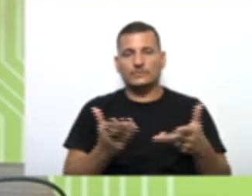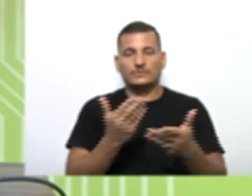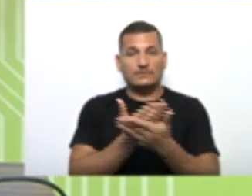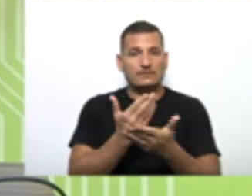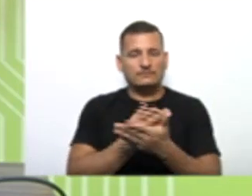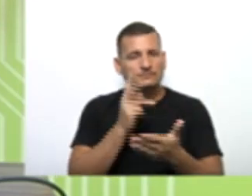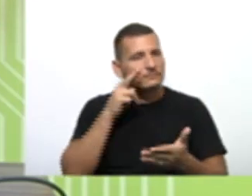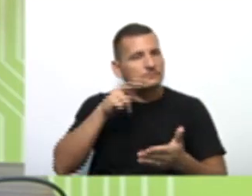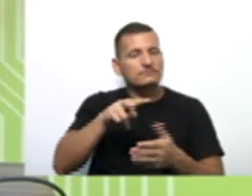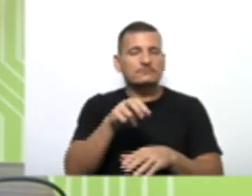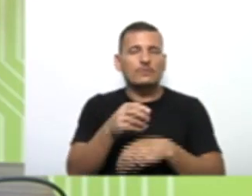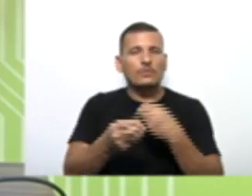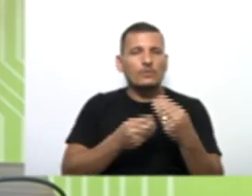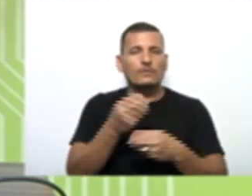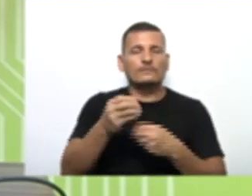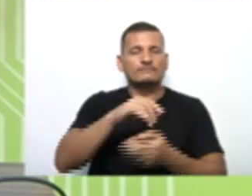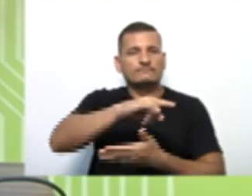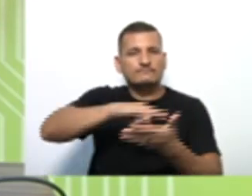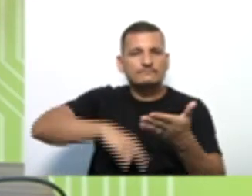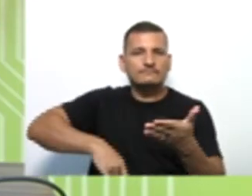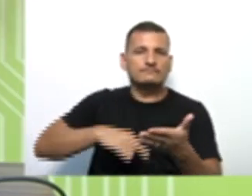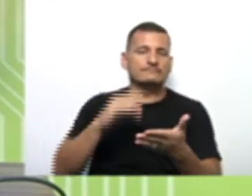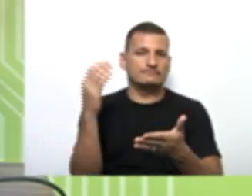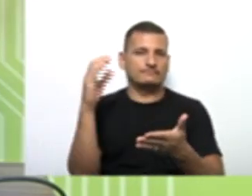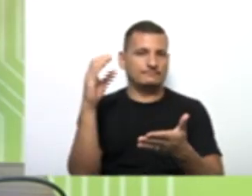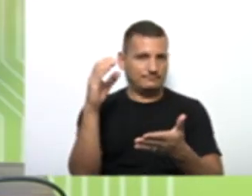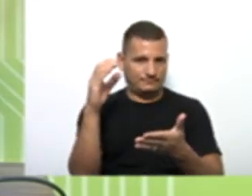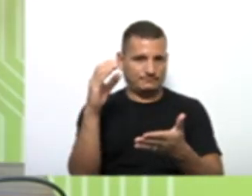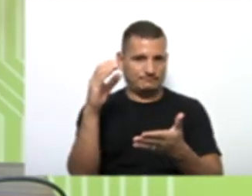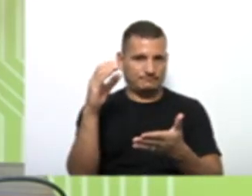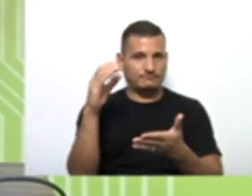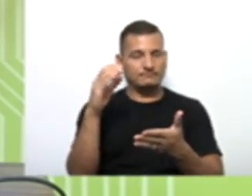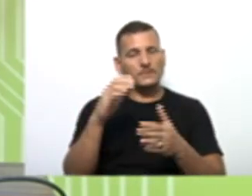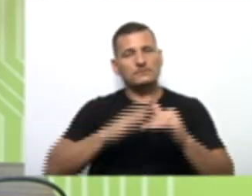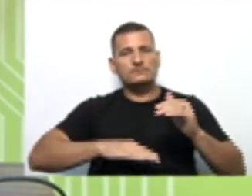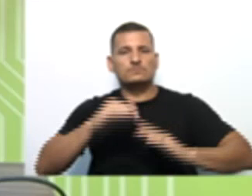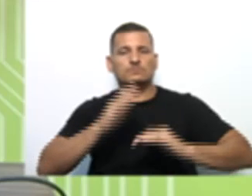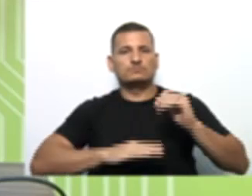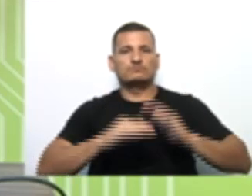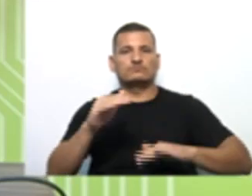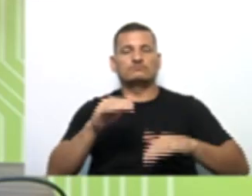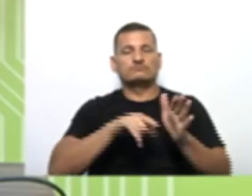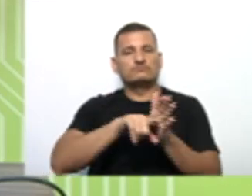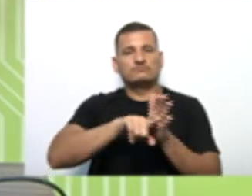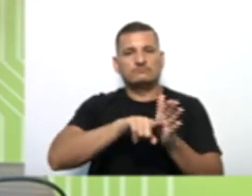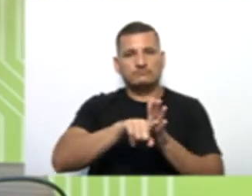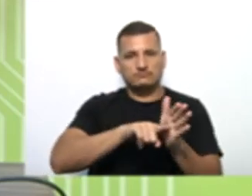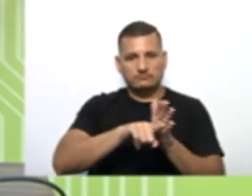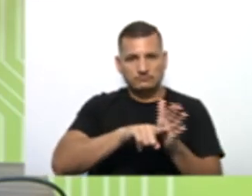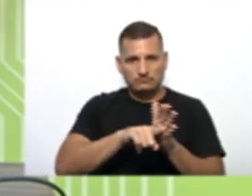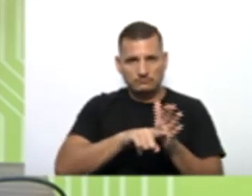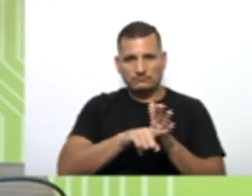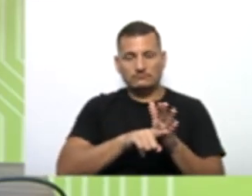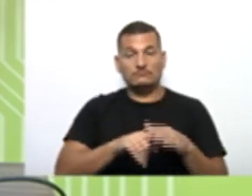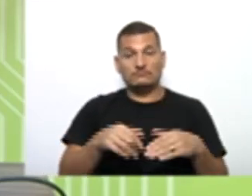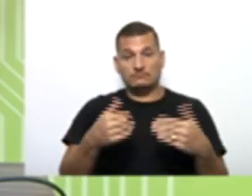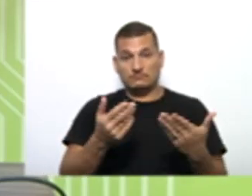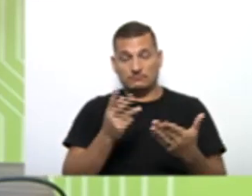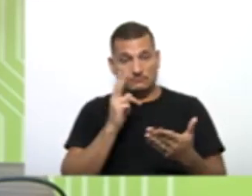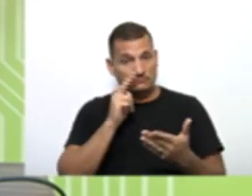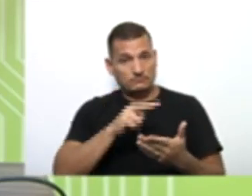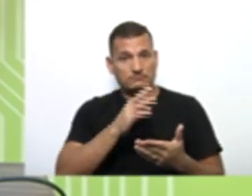gerais de como construir um documento científico decorrente de uma produção em pesquisa. Então nós vimos que